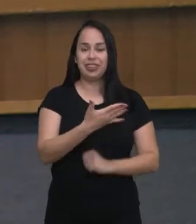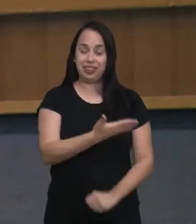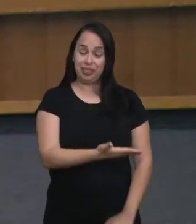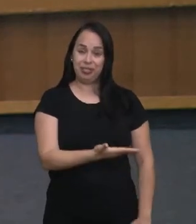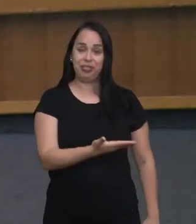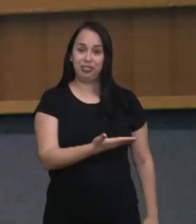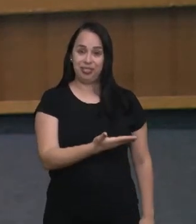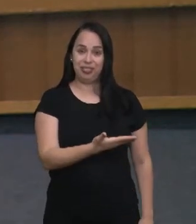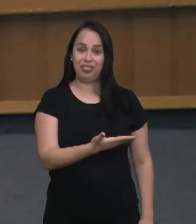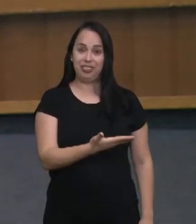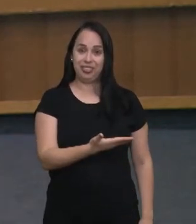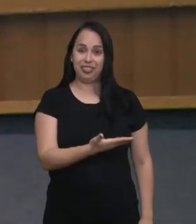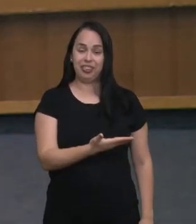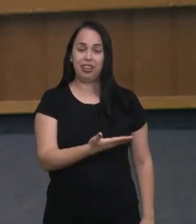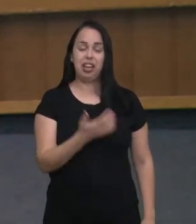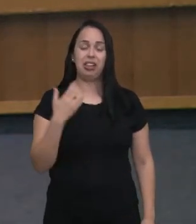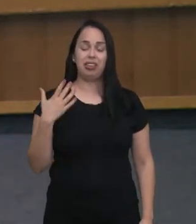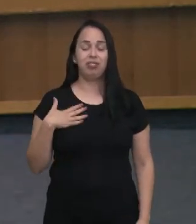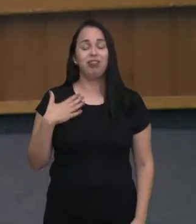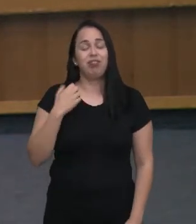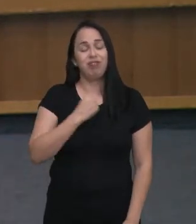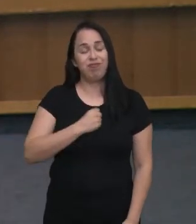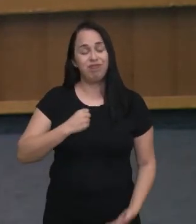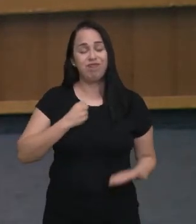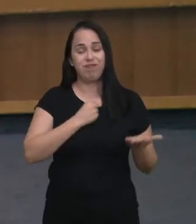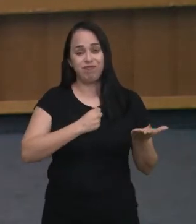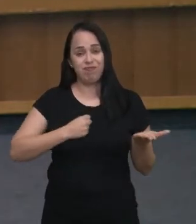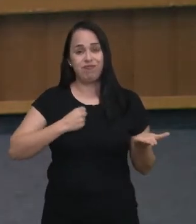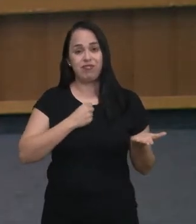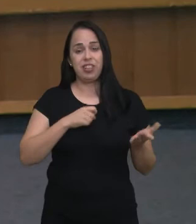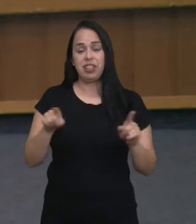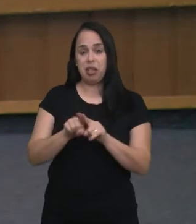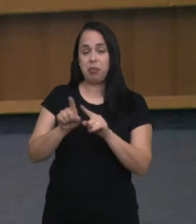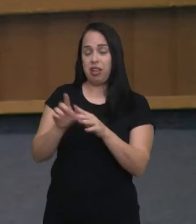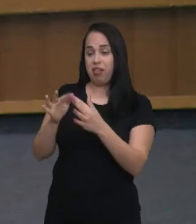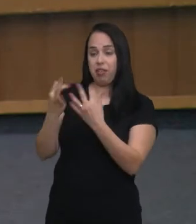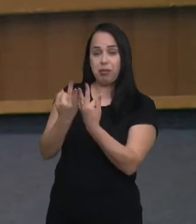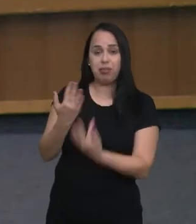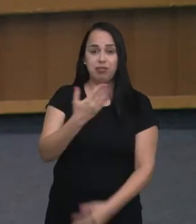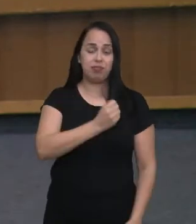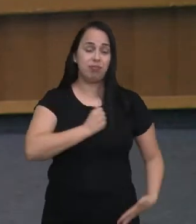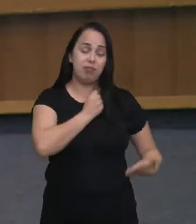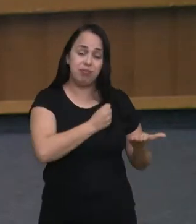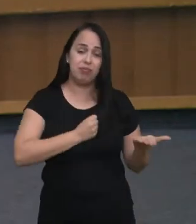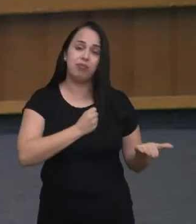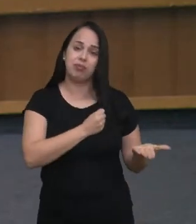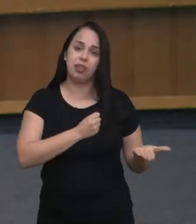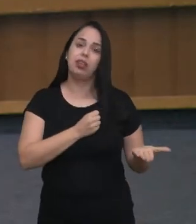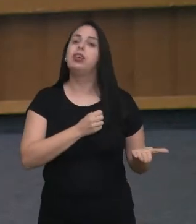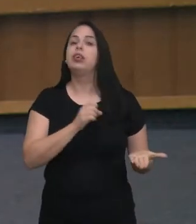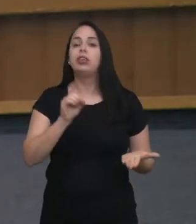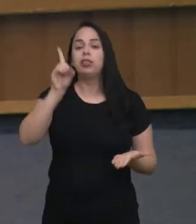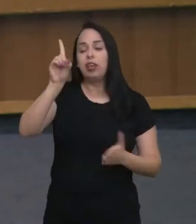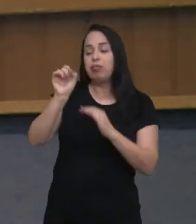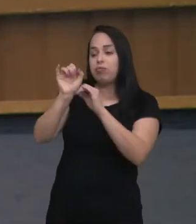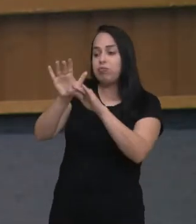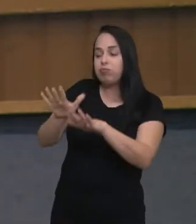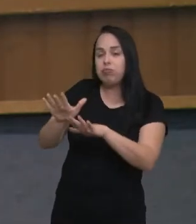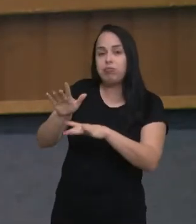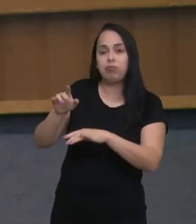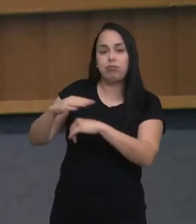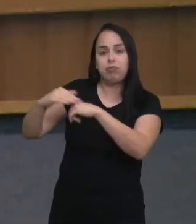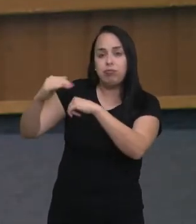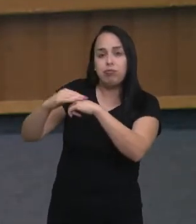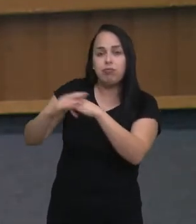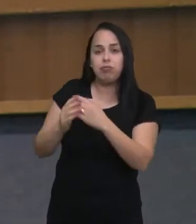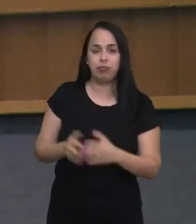Vanessa deixará muita saudade eterna aos seus familiares e amigos. Então, que Deus conforte o coração da família.